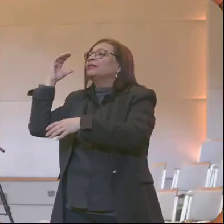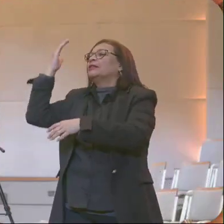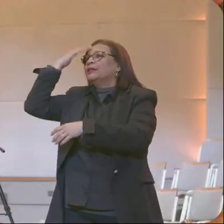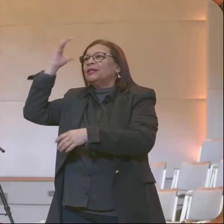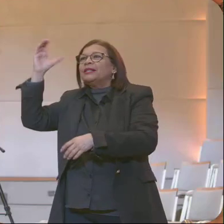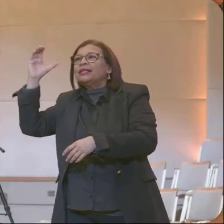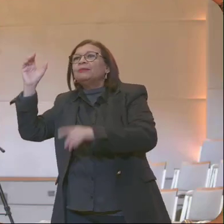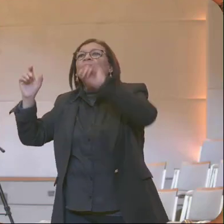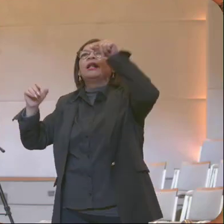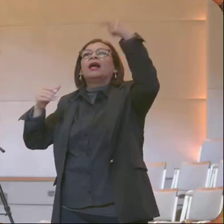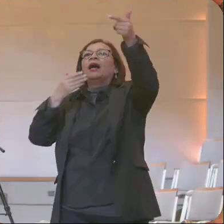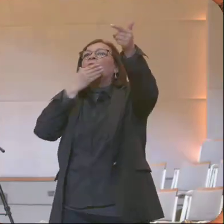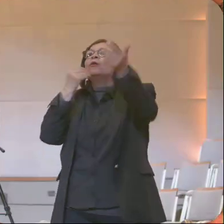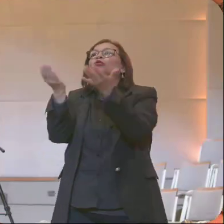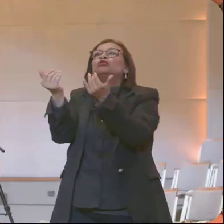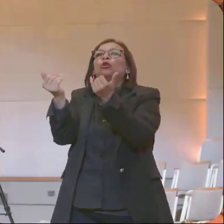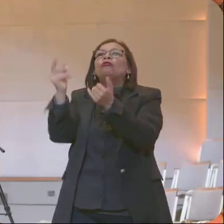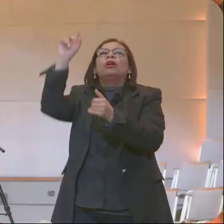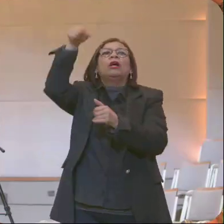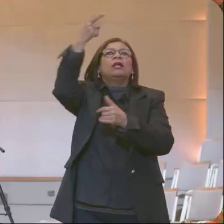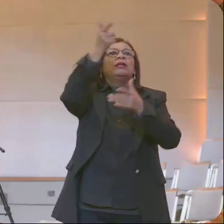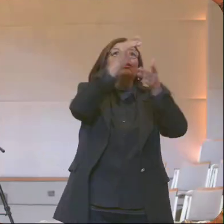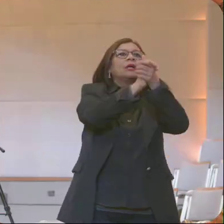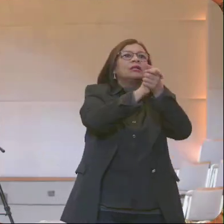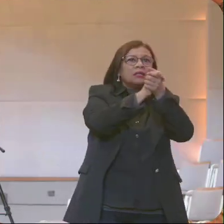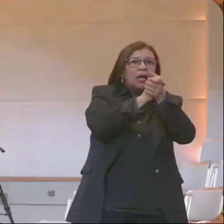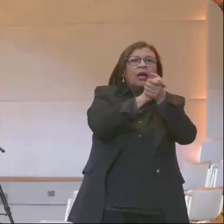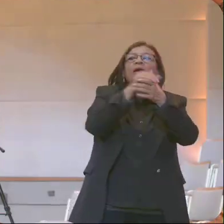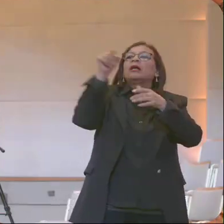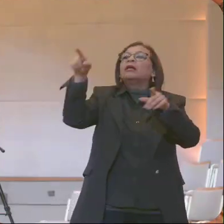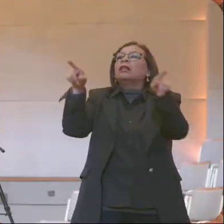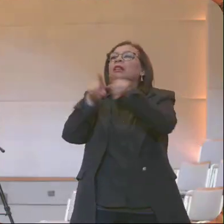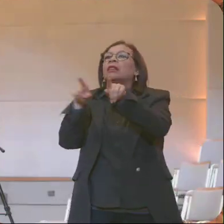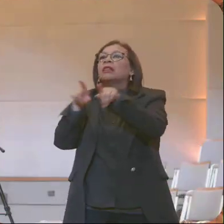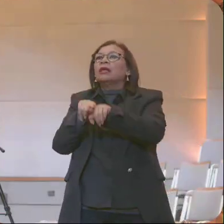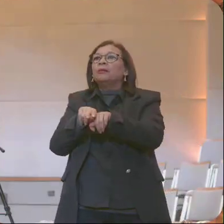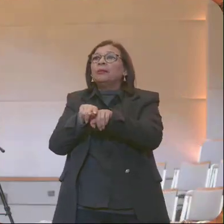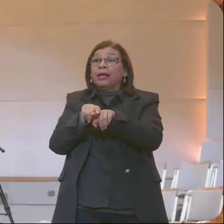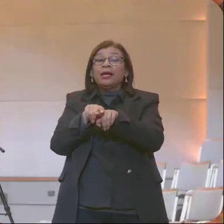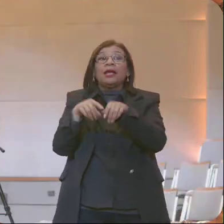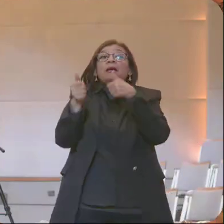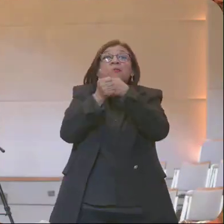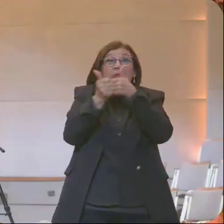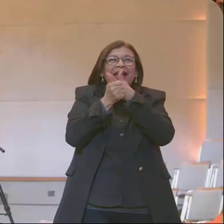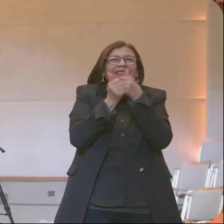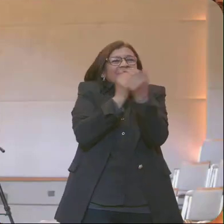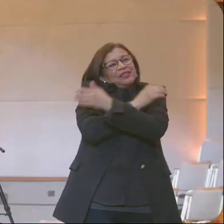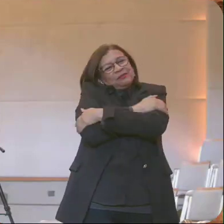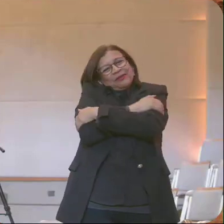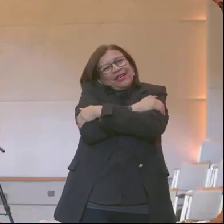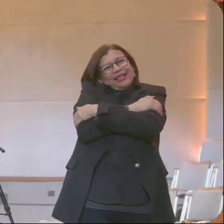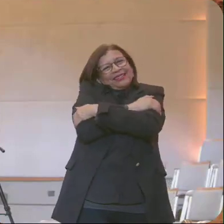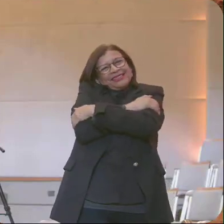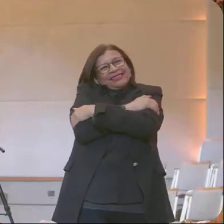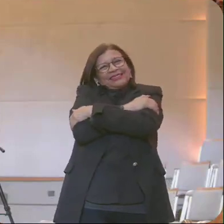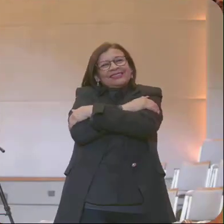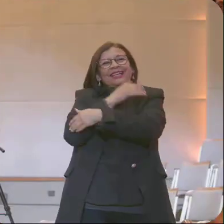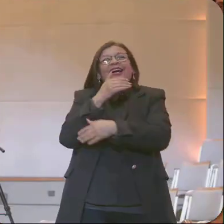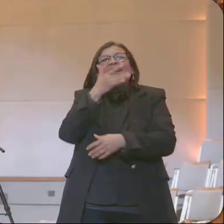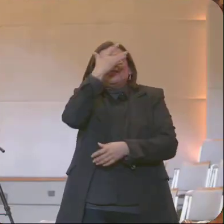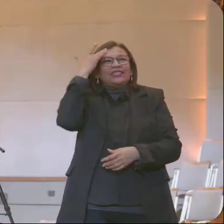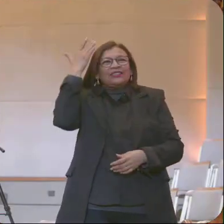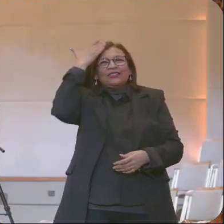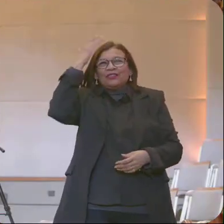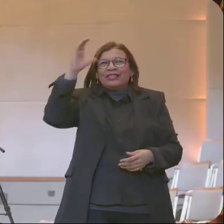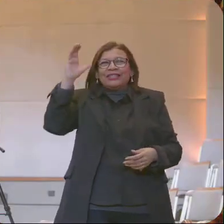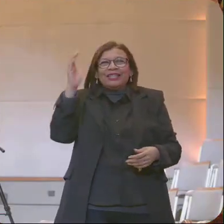também. Ali também temos um casal, aqui também. Quem está perto, dá um abraço aí. Curitibano adora abraçar, dá